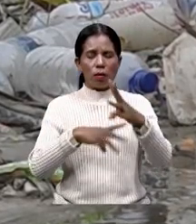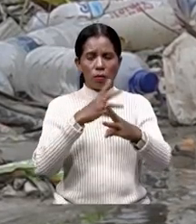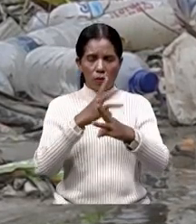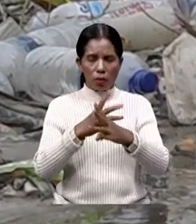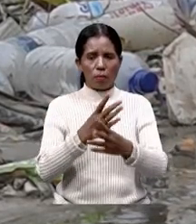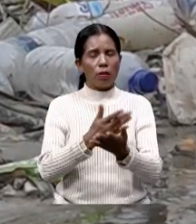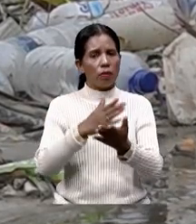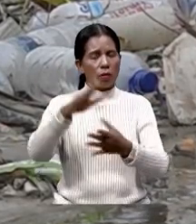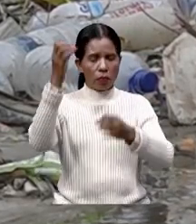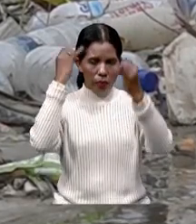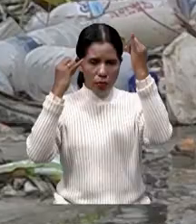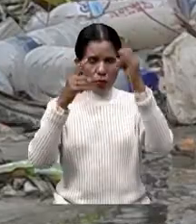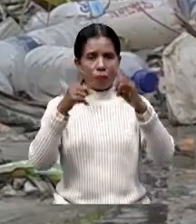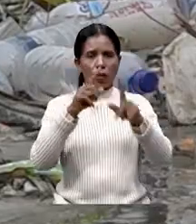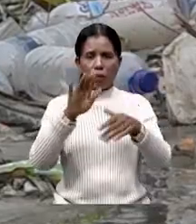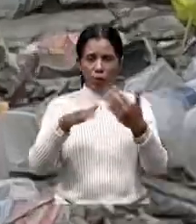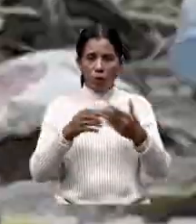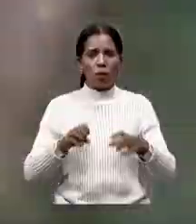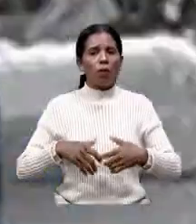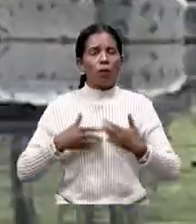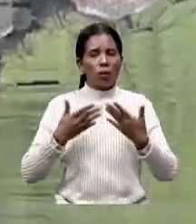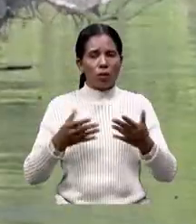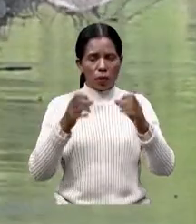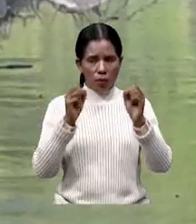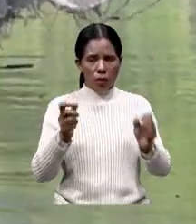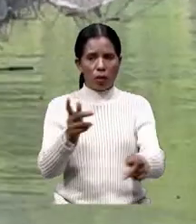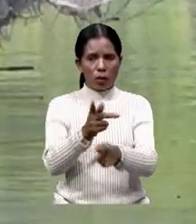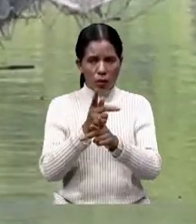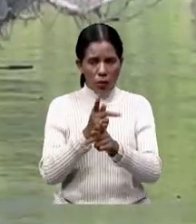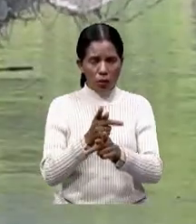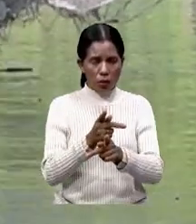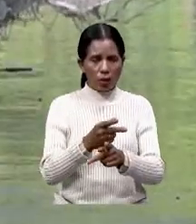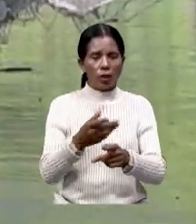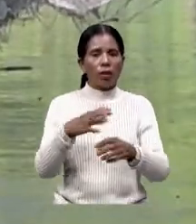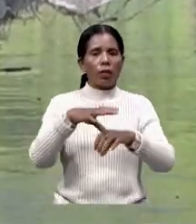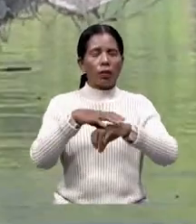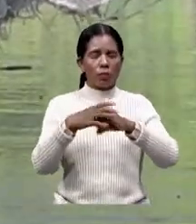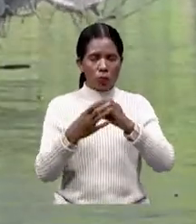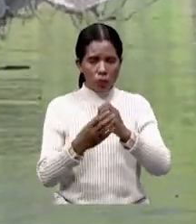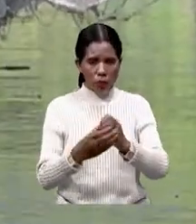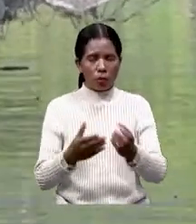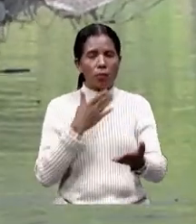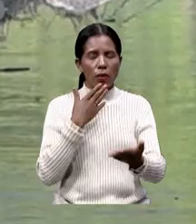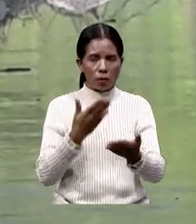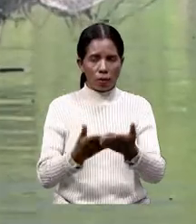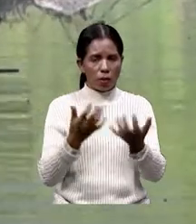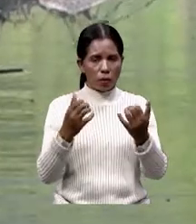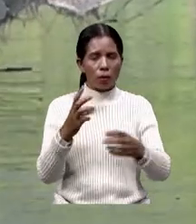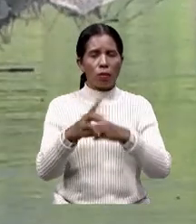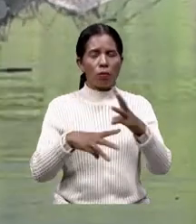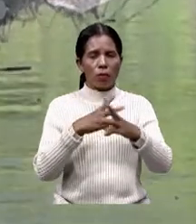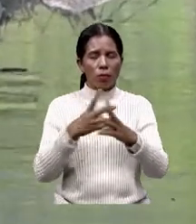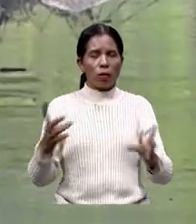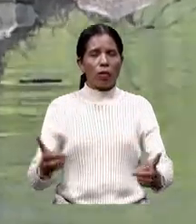bele fahe informação ba emahotu o insatu bele cuidado planeta ne be saudável tamba agora daudão mundo asuru hela